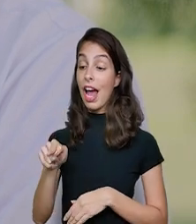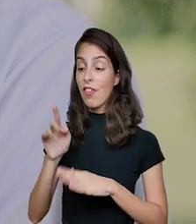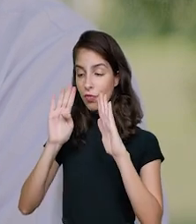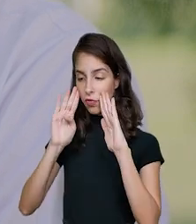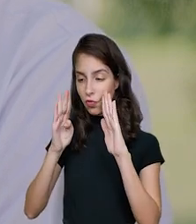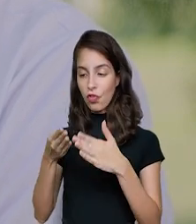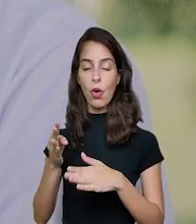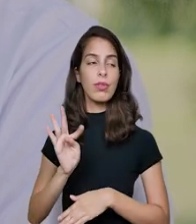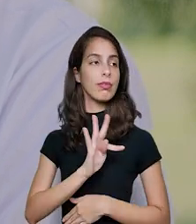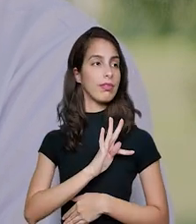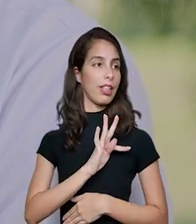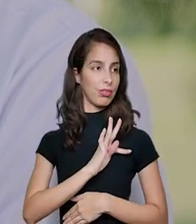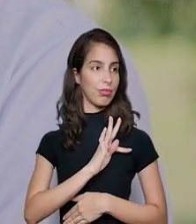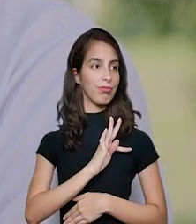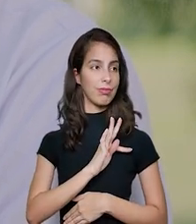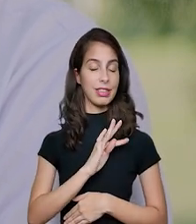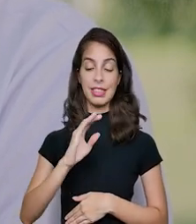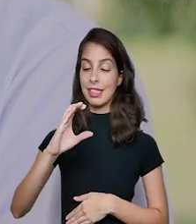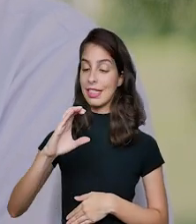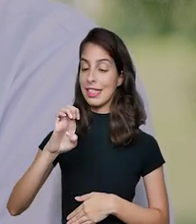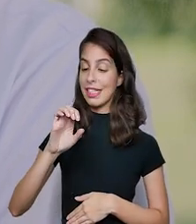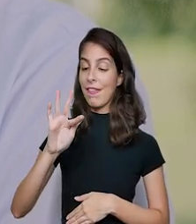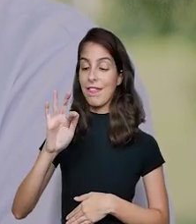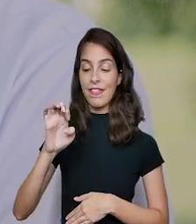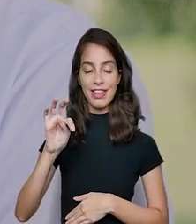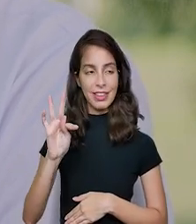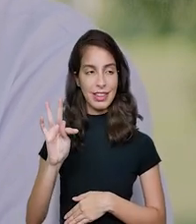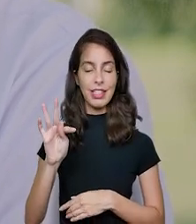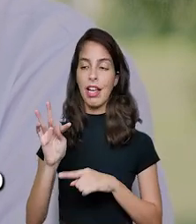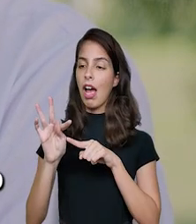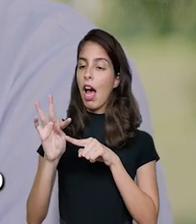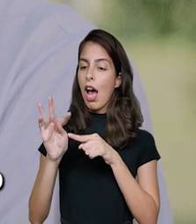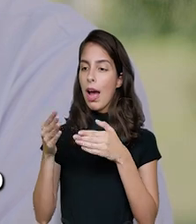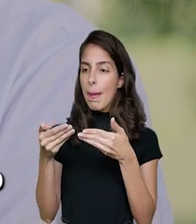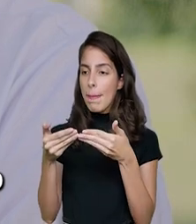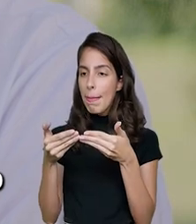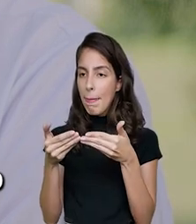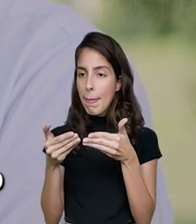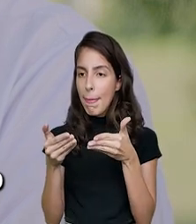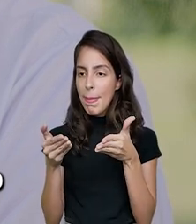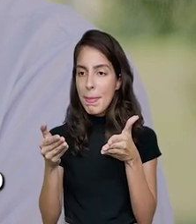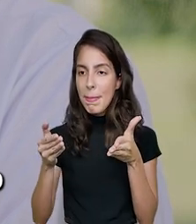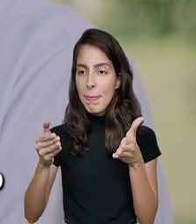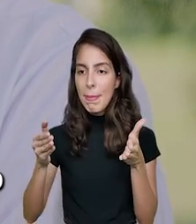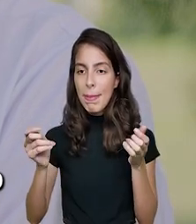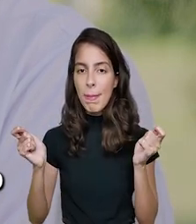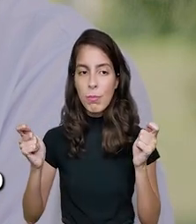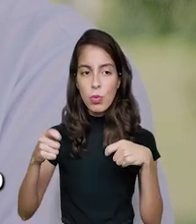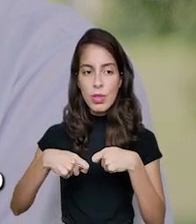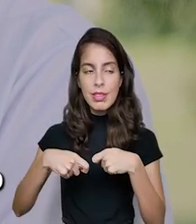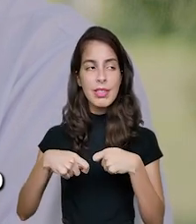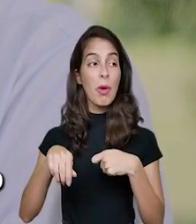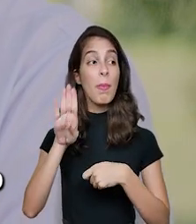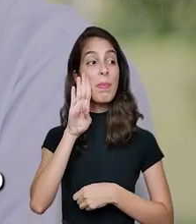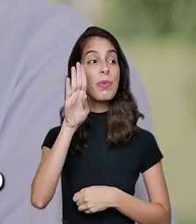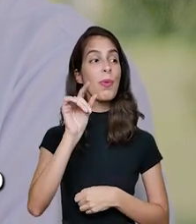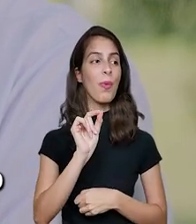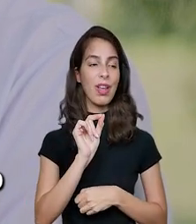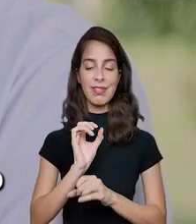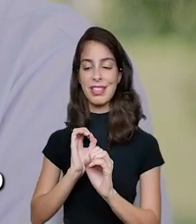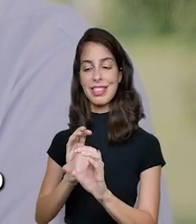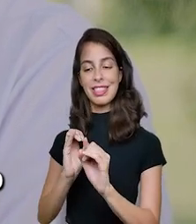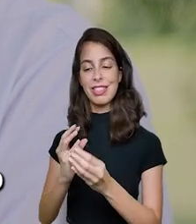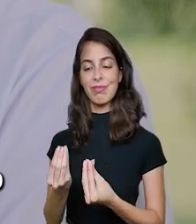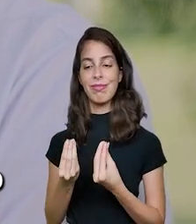técnicos né do CEFET a gente ampliou um pouco essas possibilidad especialmente do ensino né e da